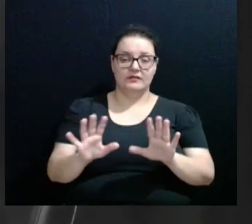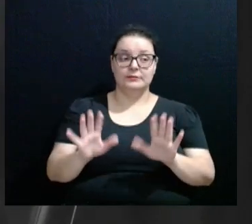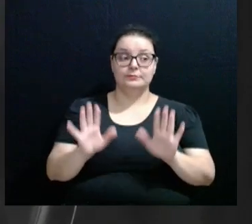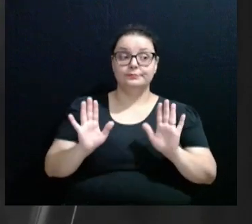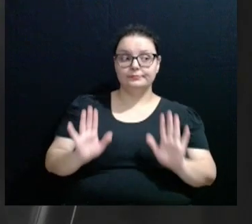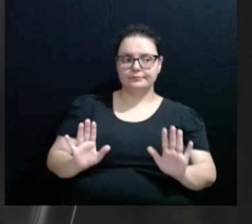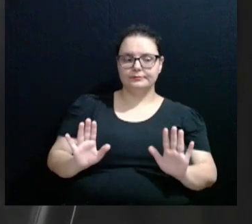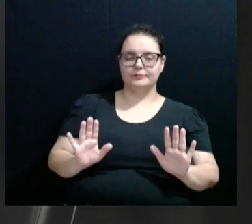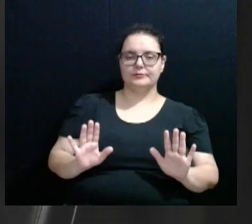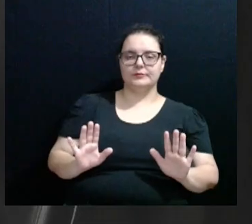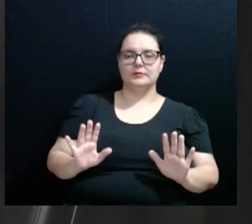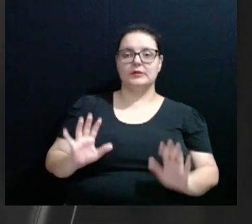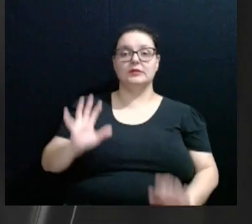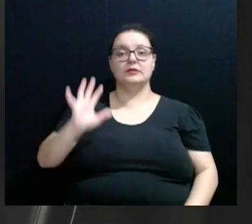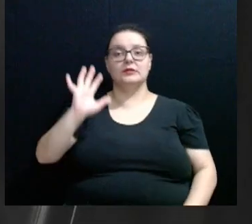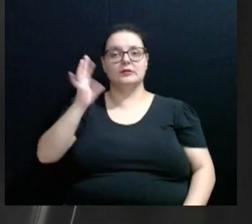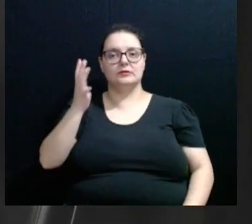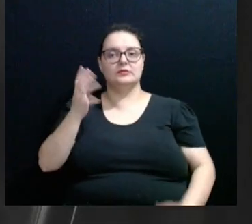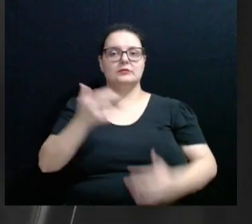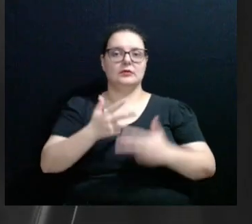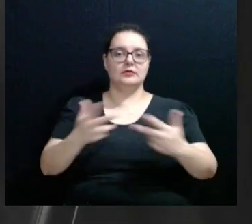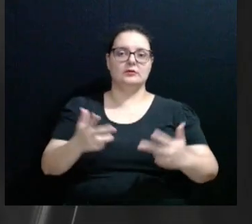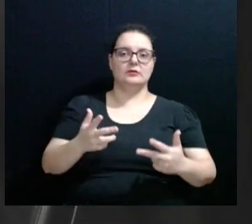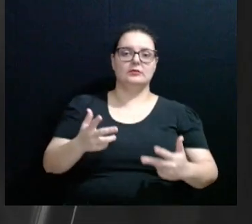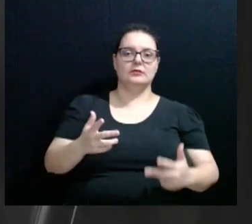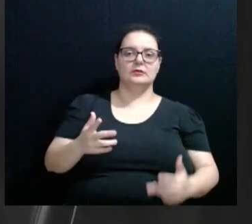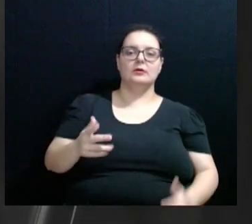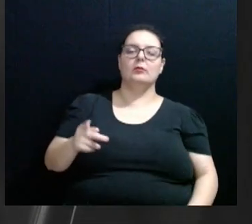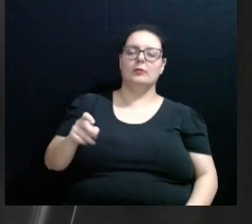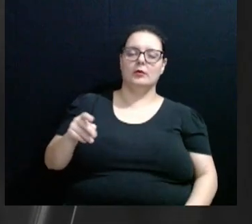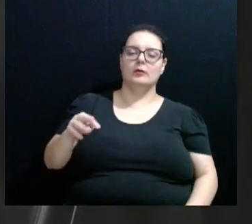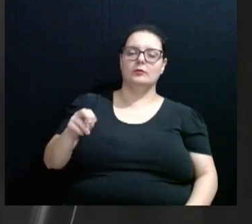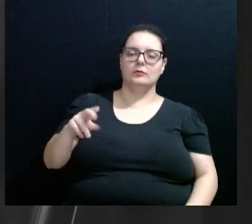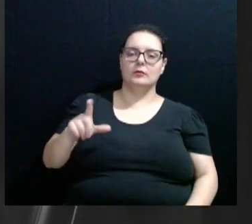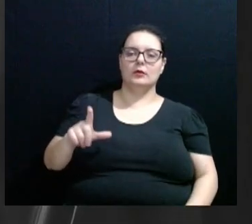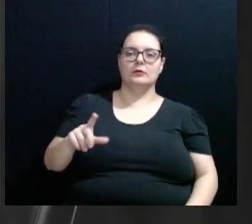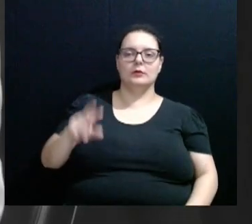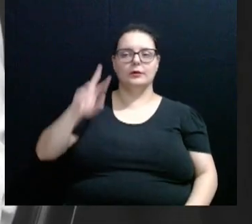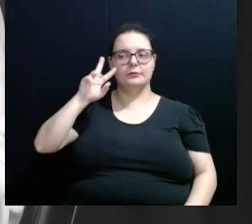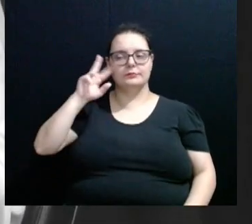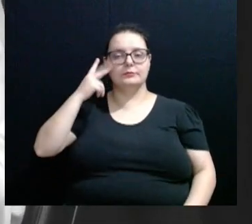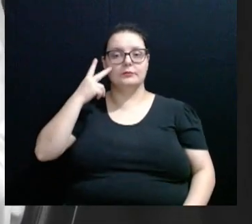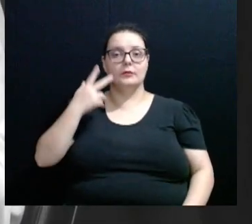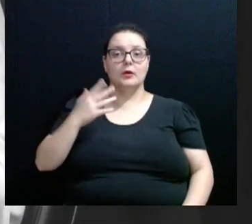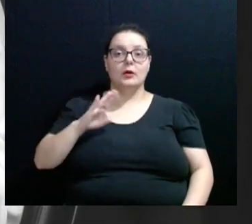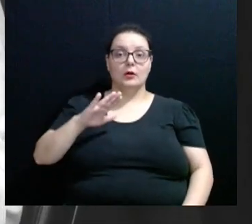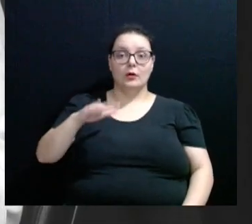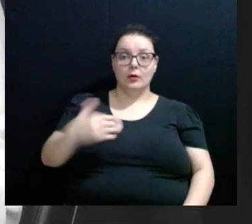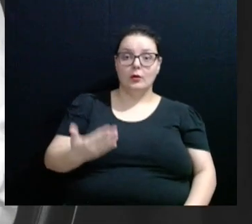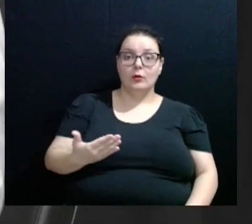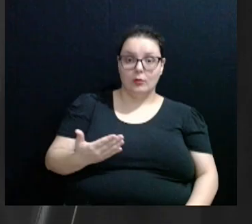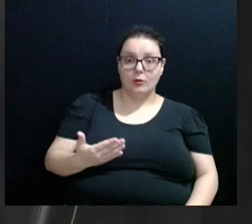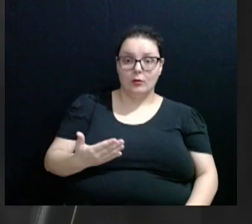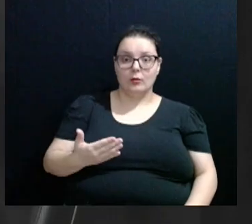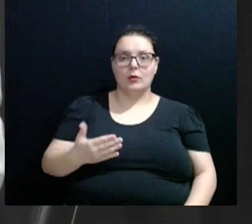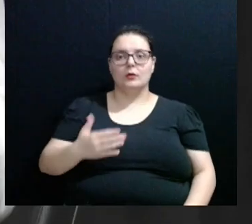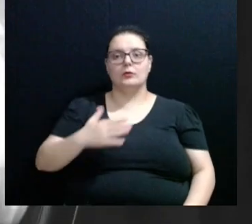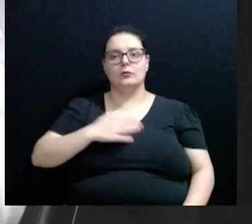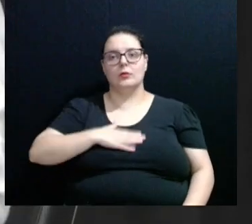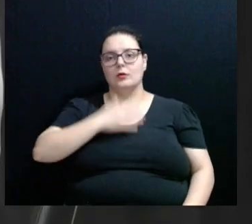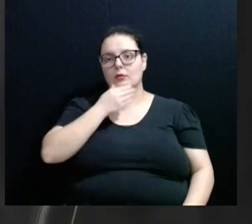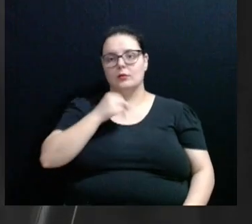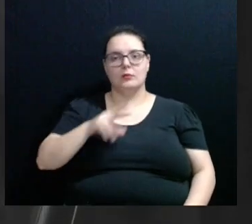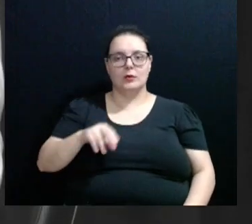Mas aconteceu um fato pontual que virou a chavinha para mim. Foi quando meu irmão sofreu um sequestro relâmpago lá em Barão Geraldo. Era uma época que o